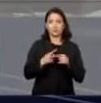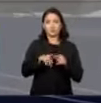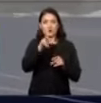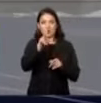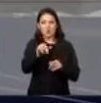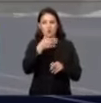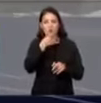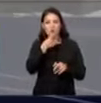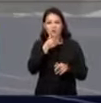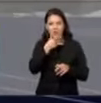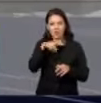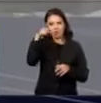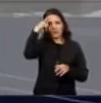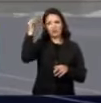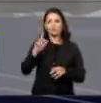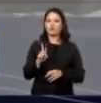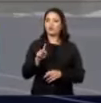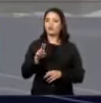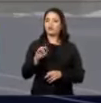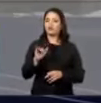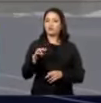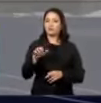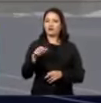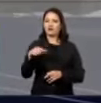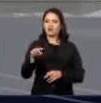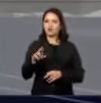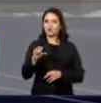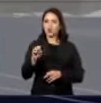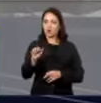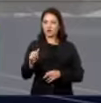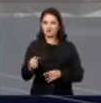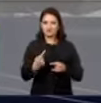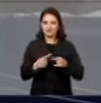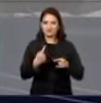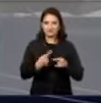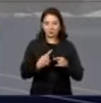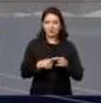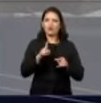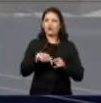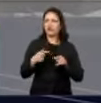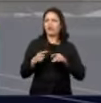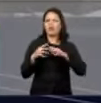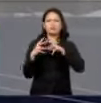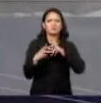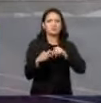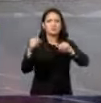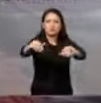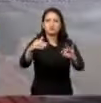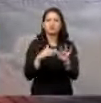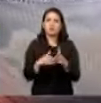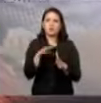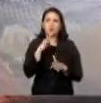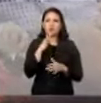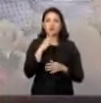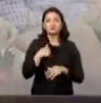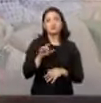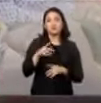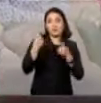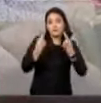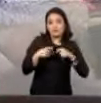Rosa, que todo mundo diz que é porque é da minha terra, não é porque é universal. Eu só preciso de